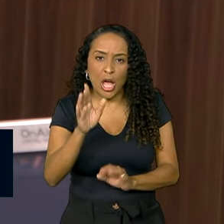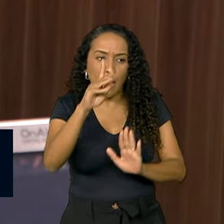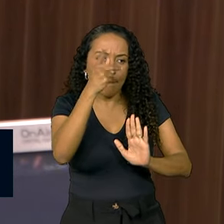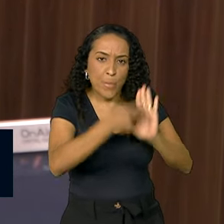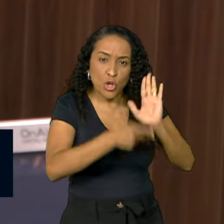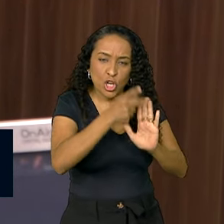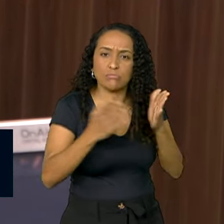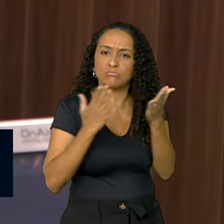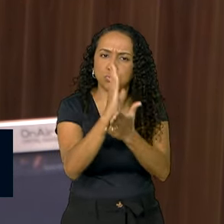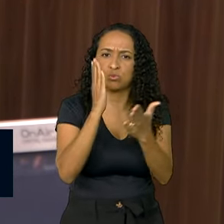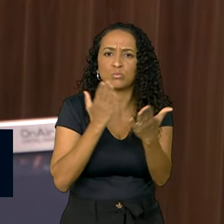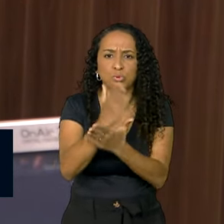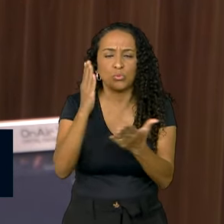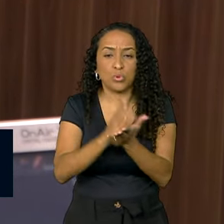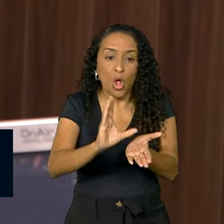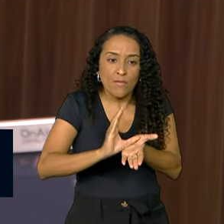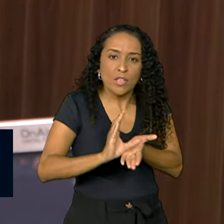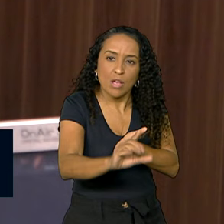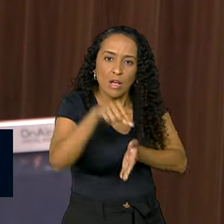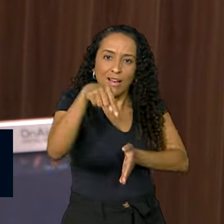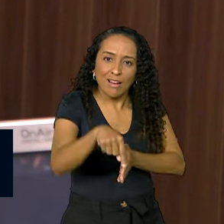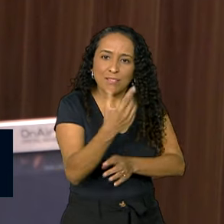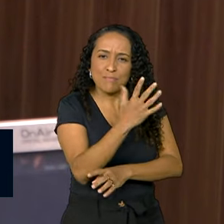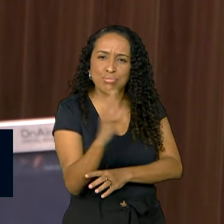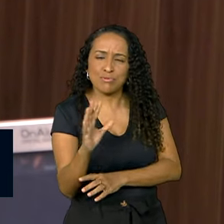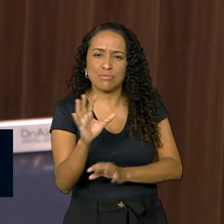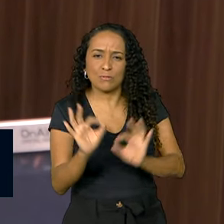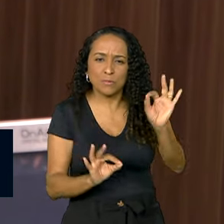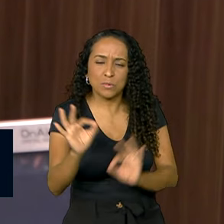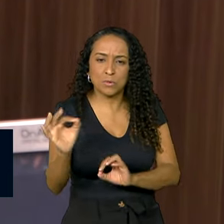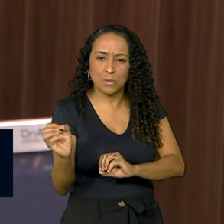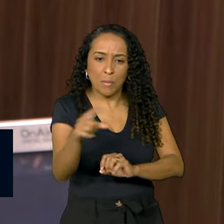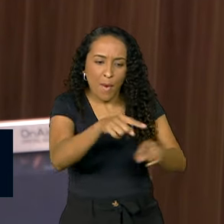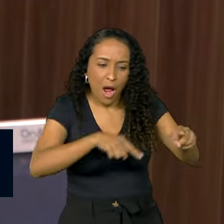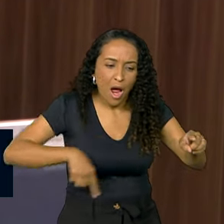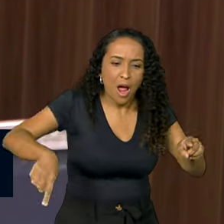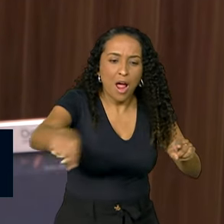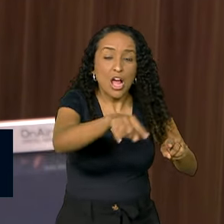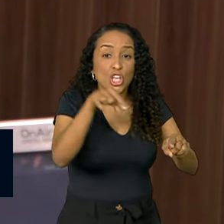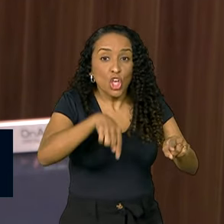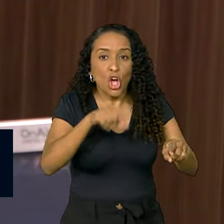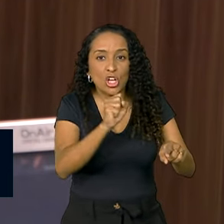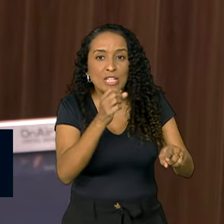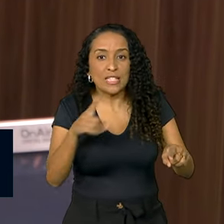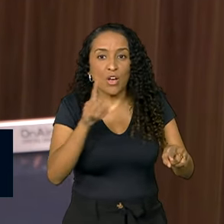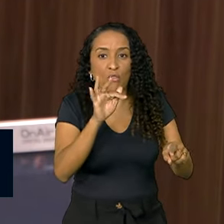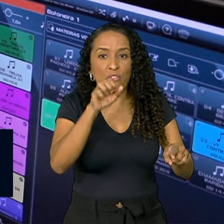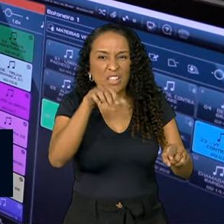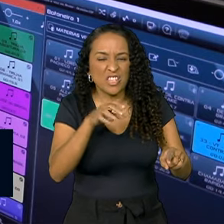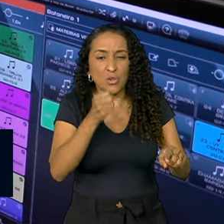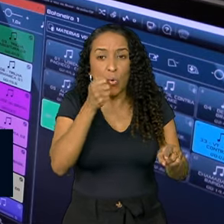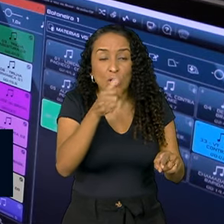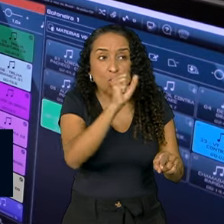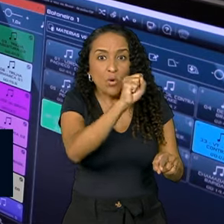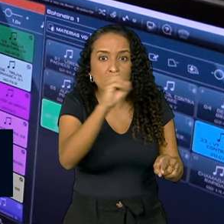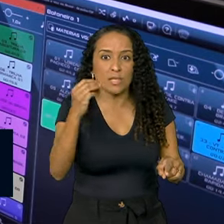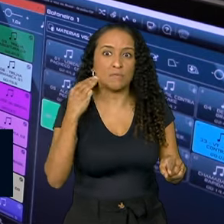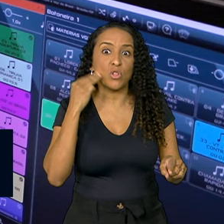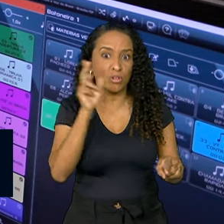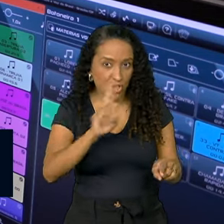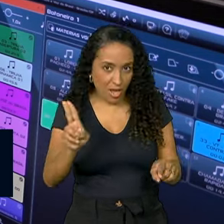aprovados para investimento em revitalização de bacias só paraa região da Bacia do São Francisco foram quase R 800 milhões